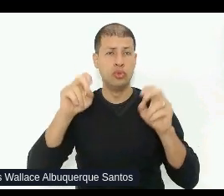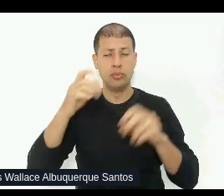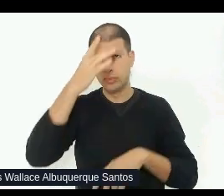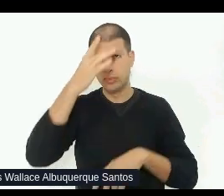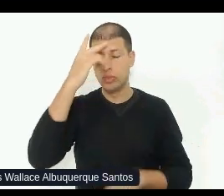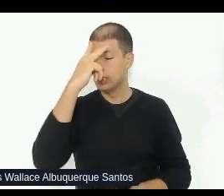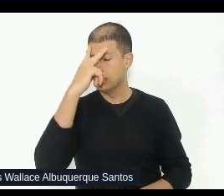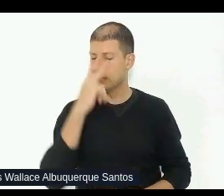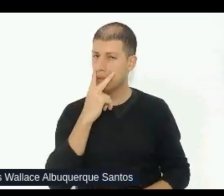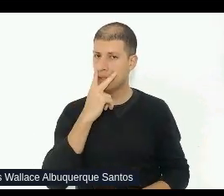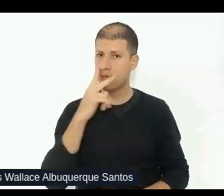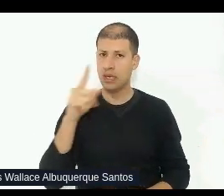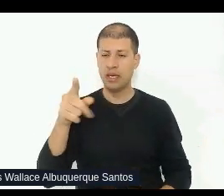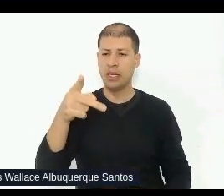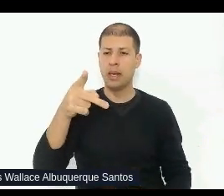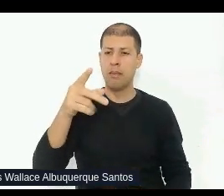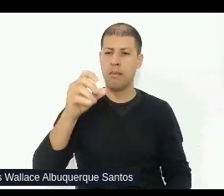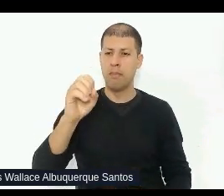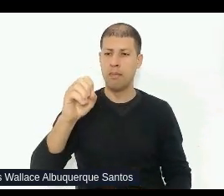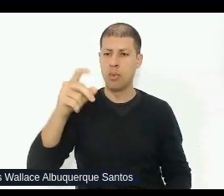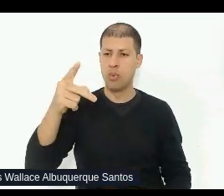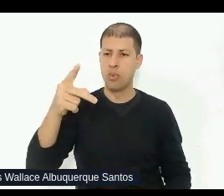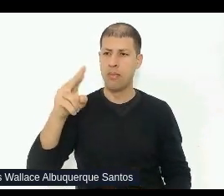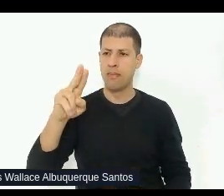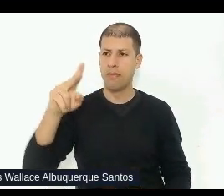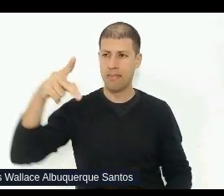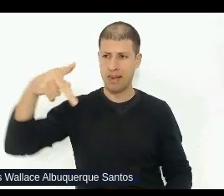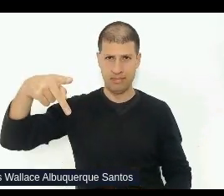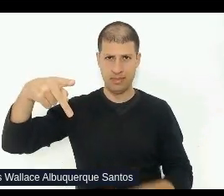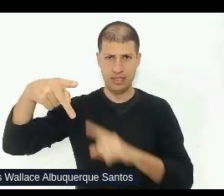o par, né, visual, para que ele pudesse fazer aquela leitura daquela tela.